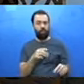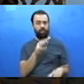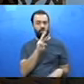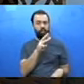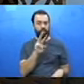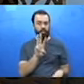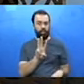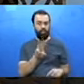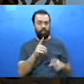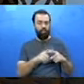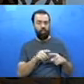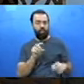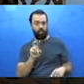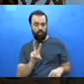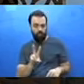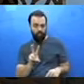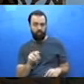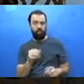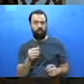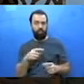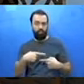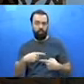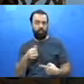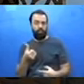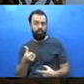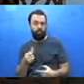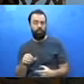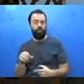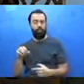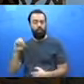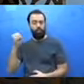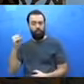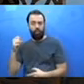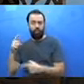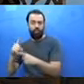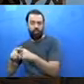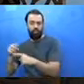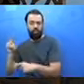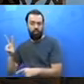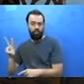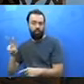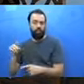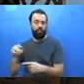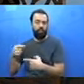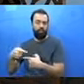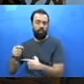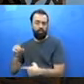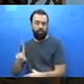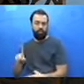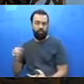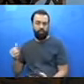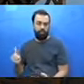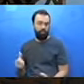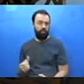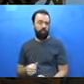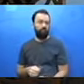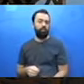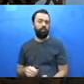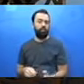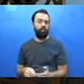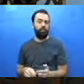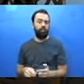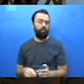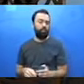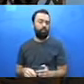lá, vezes 2 é igual a 6. 8 vezes 2 é igual a 16. E a mesma coisa